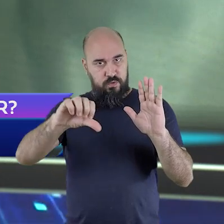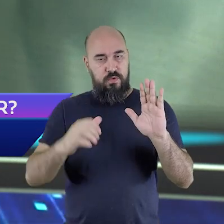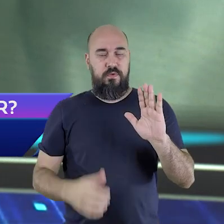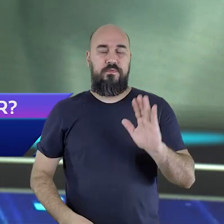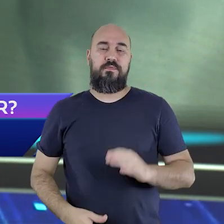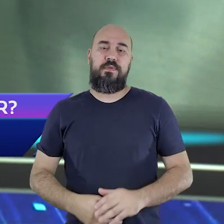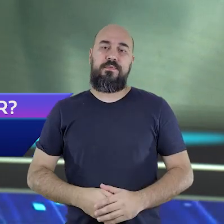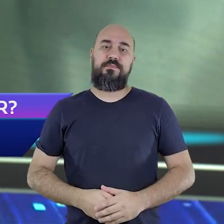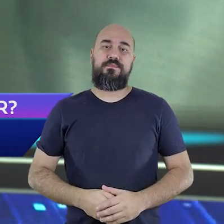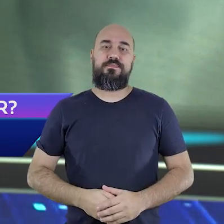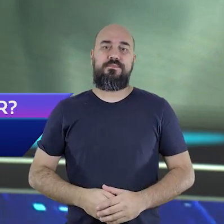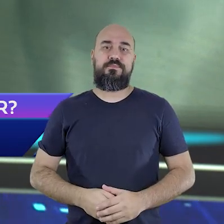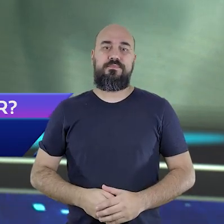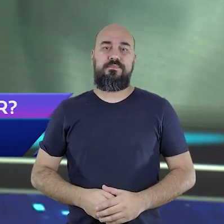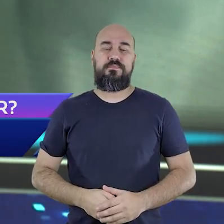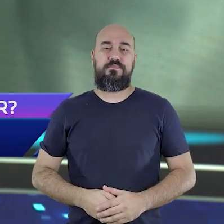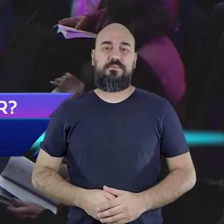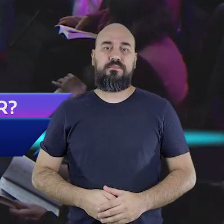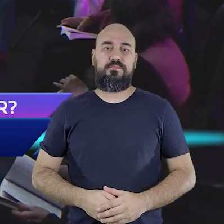20.